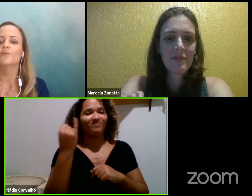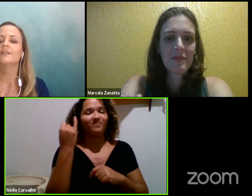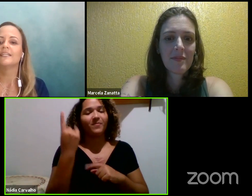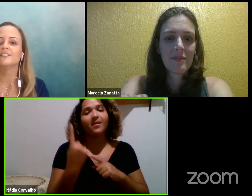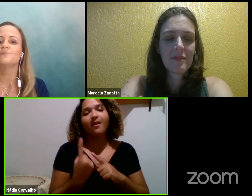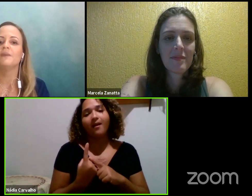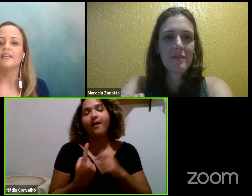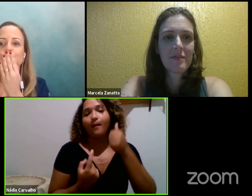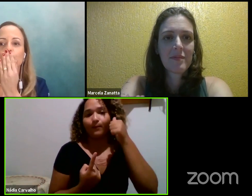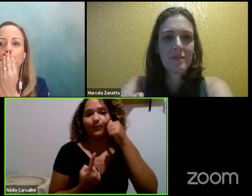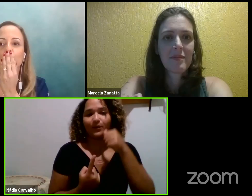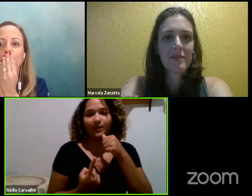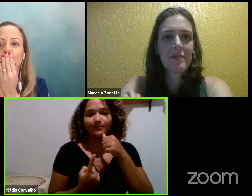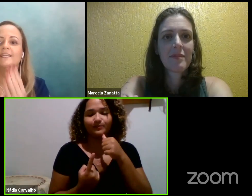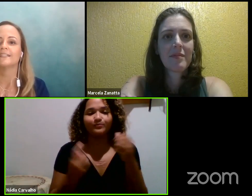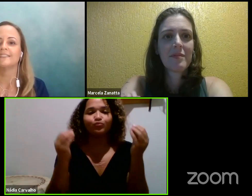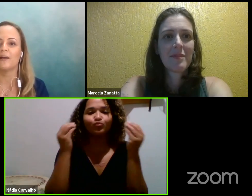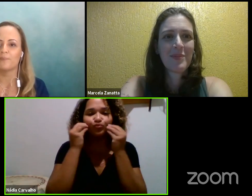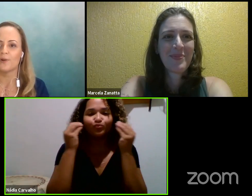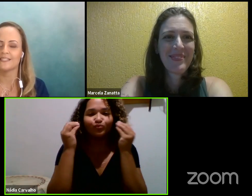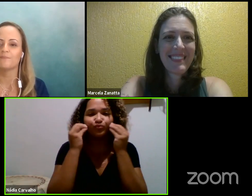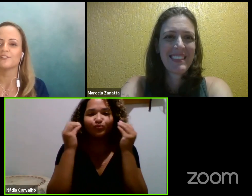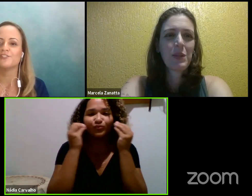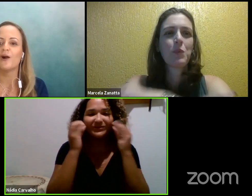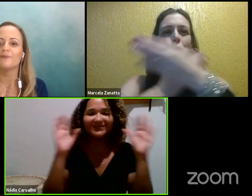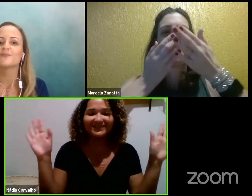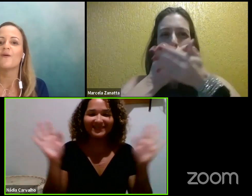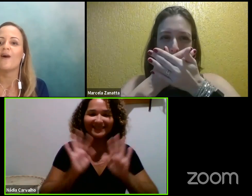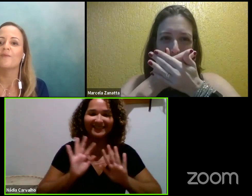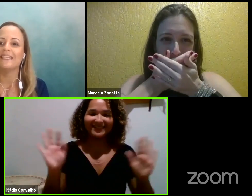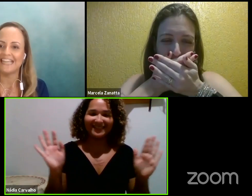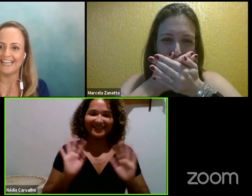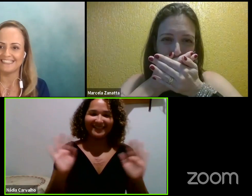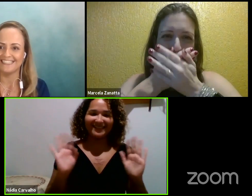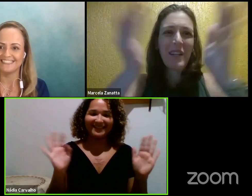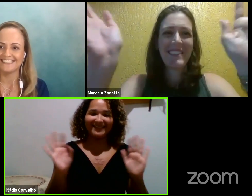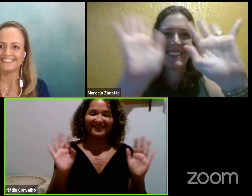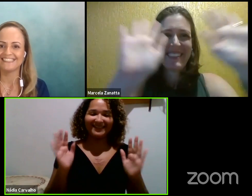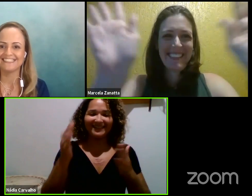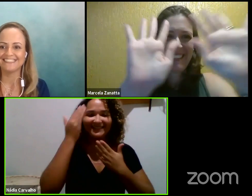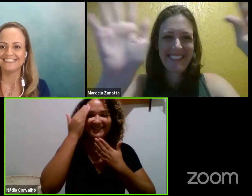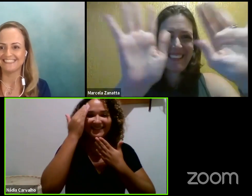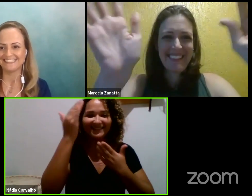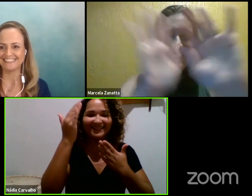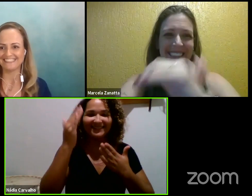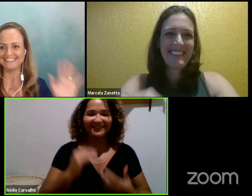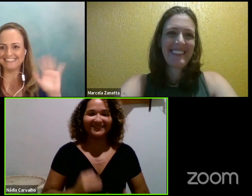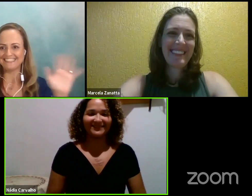mulheres. Um grande beijo e até a próxima. Tchau, pessoal. Obrigada.